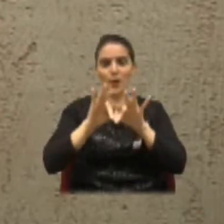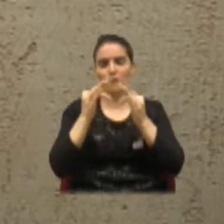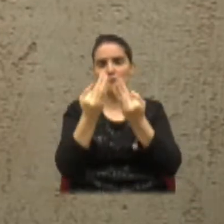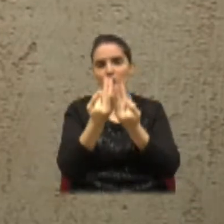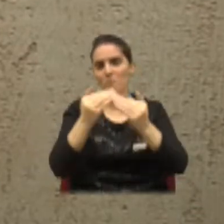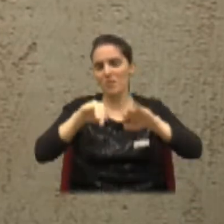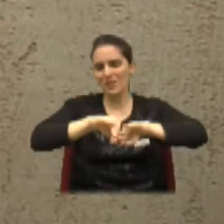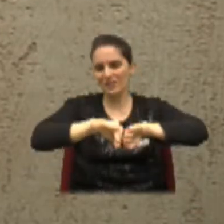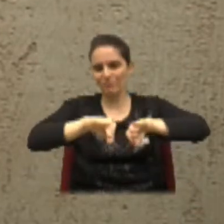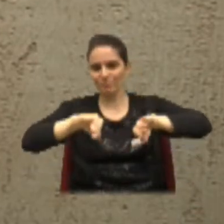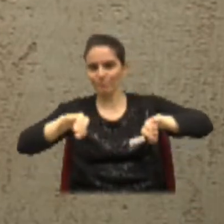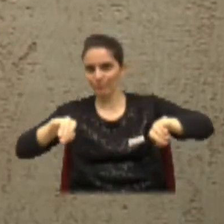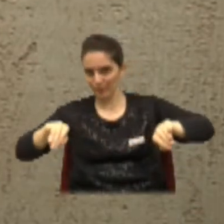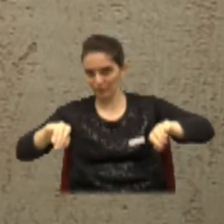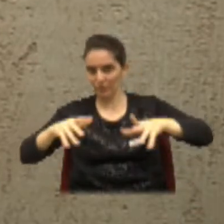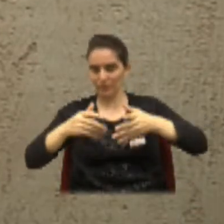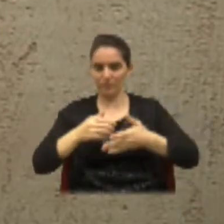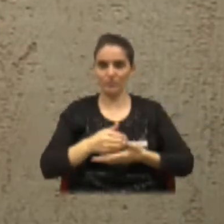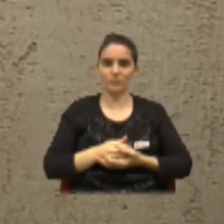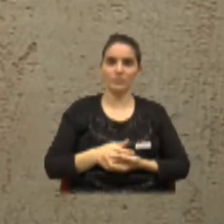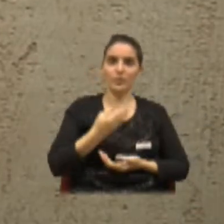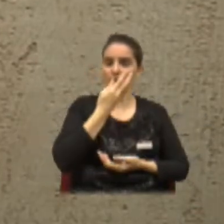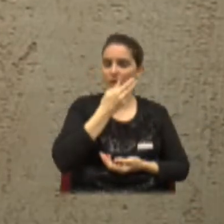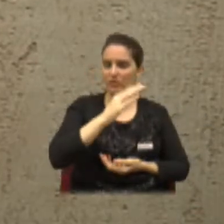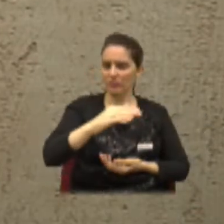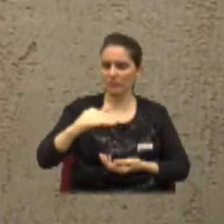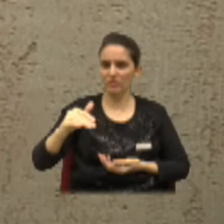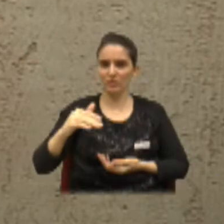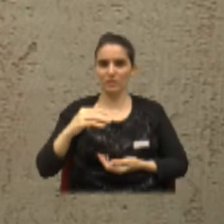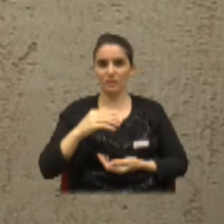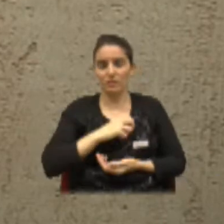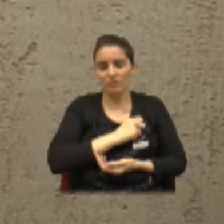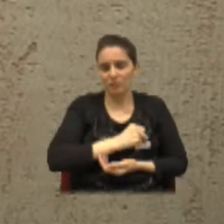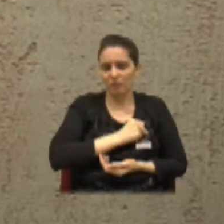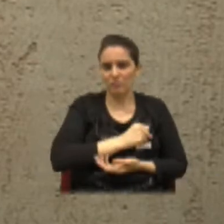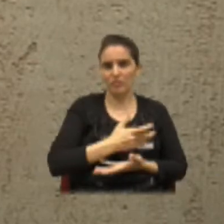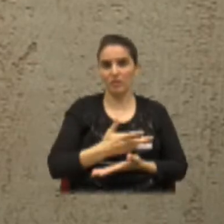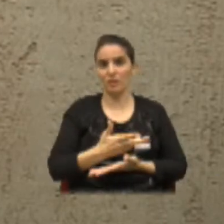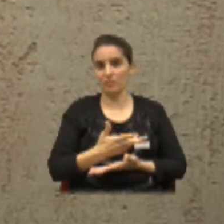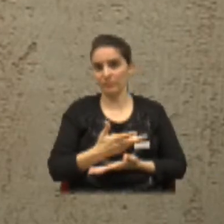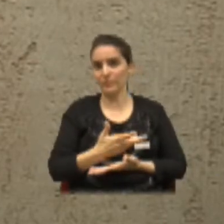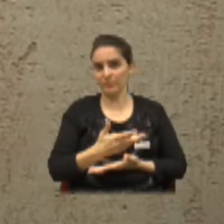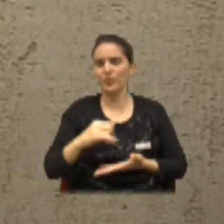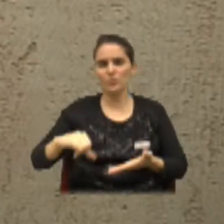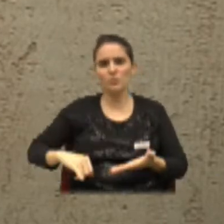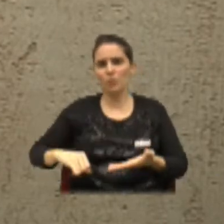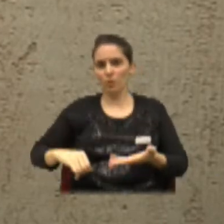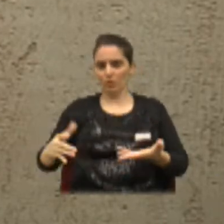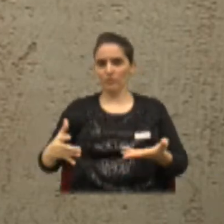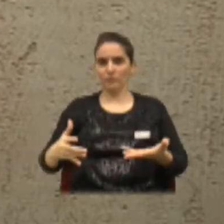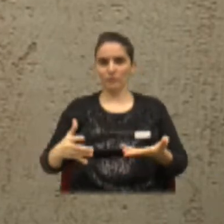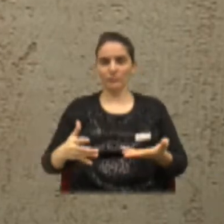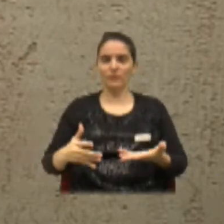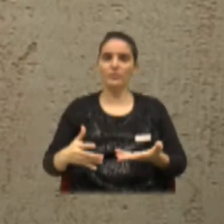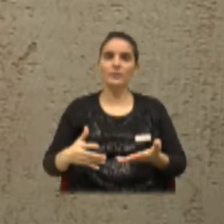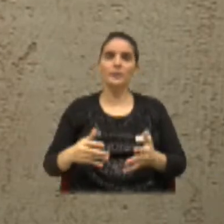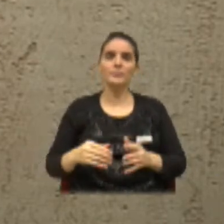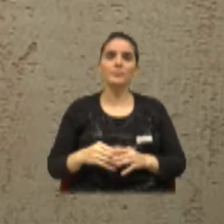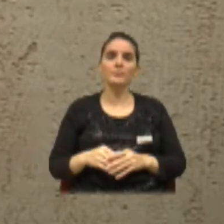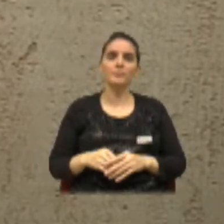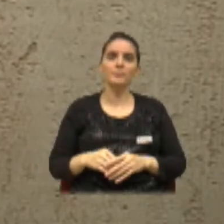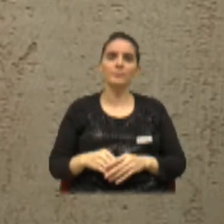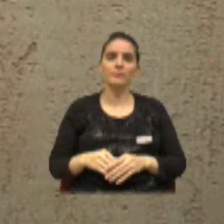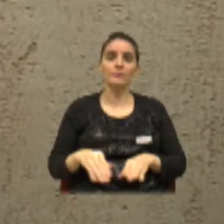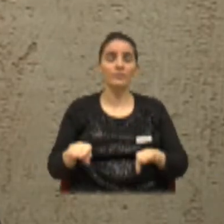distanciamento do ente querido. Além do que, já tem que caminhar com a